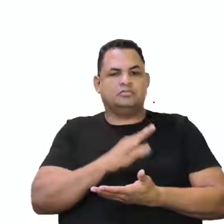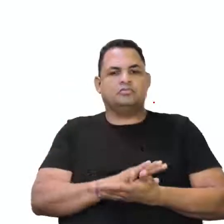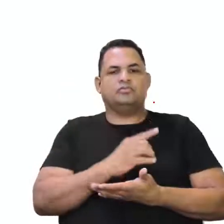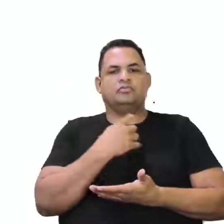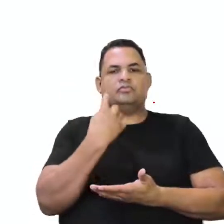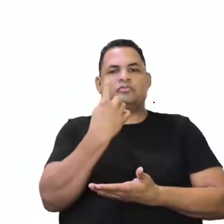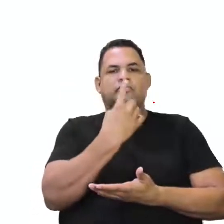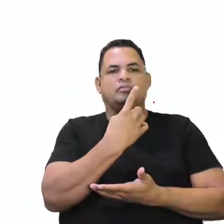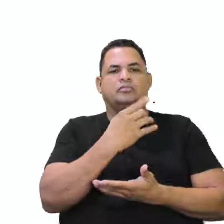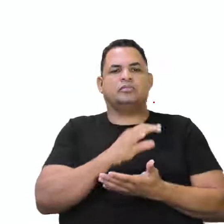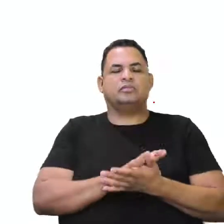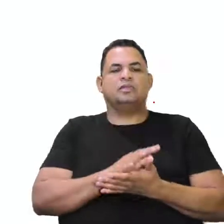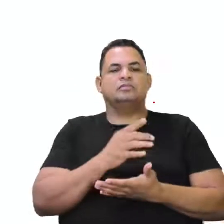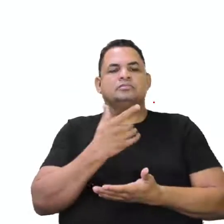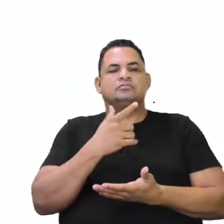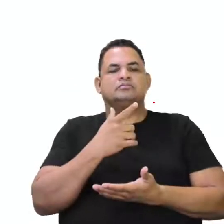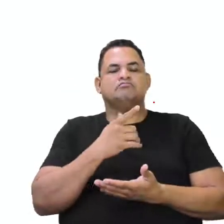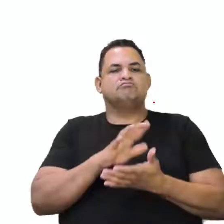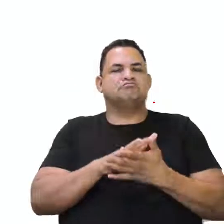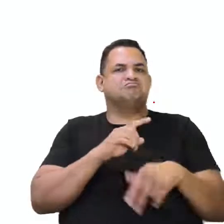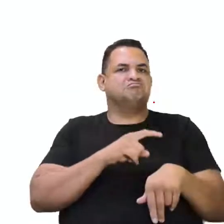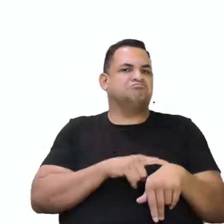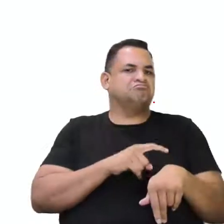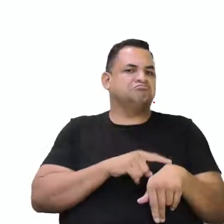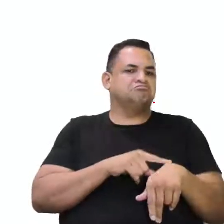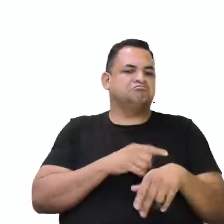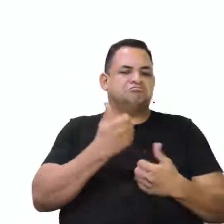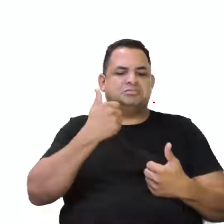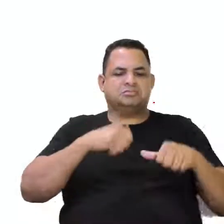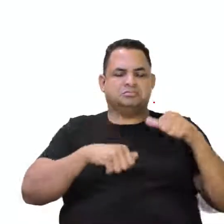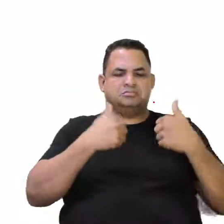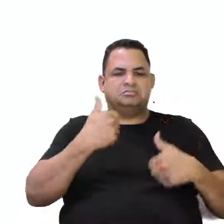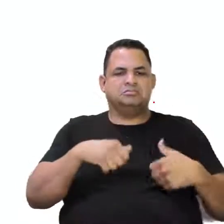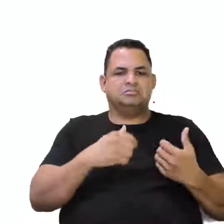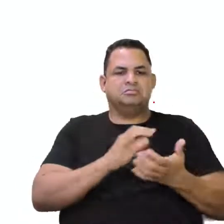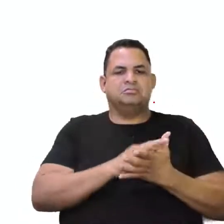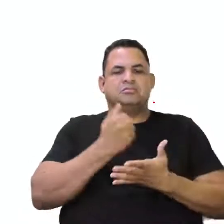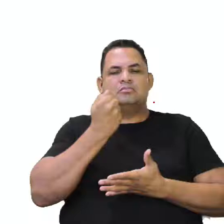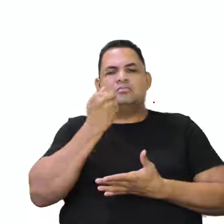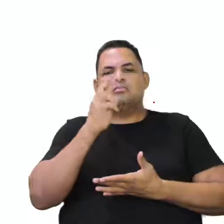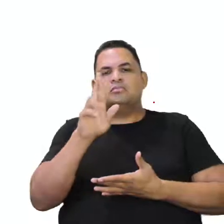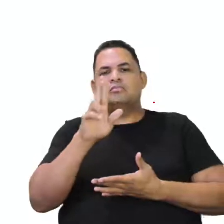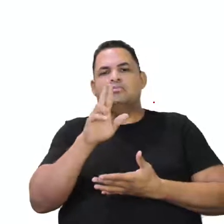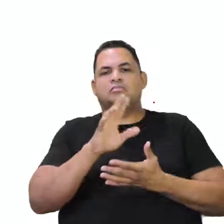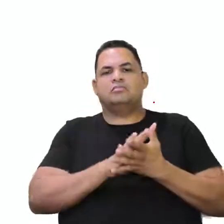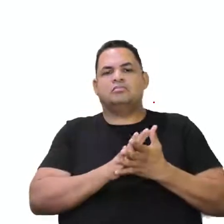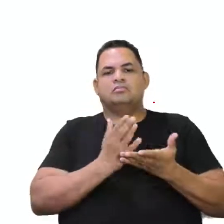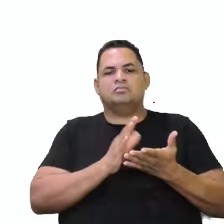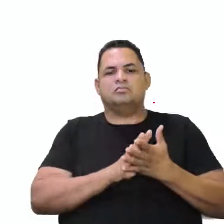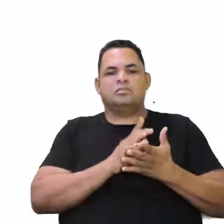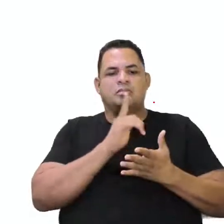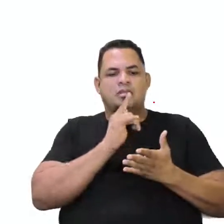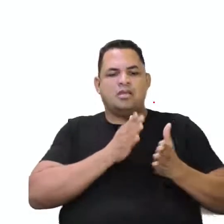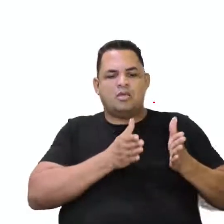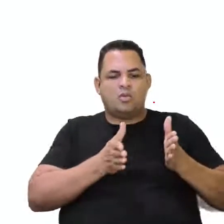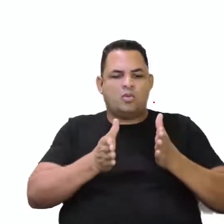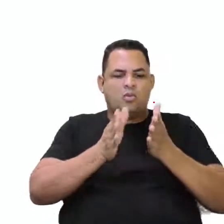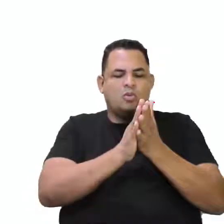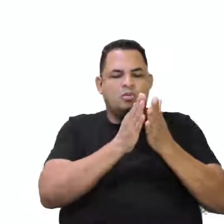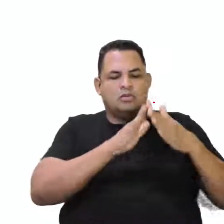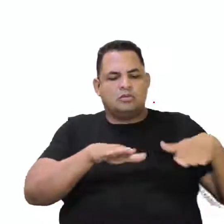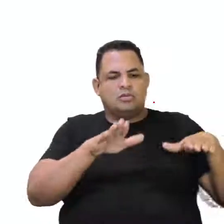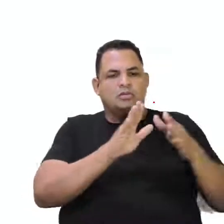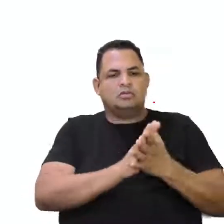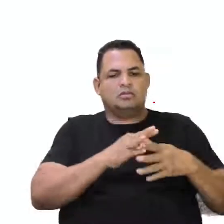nós estamos ficando sem tempo, sem qualidade no ar, nos corpos hídricos, no